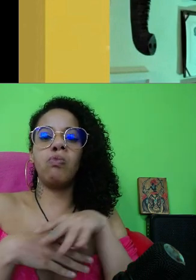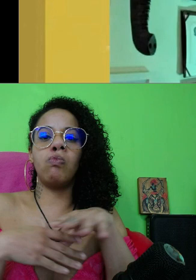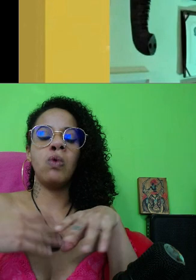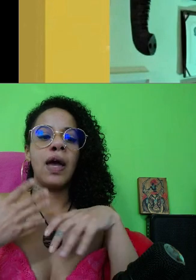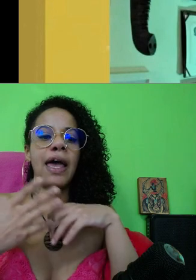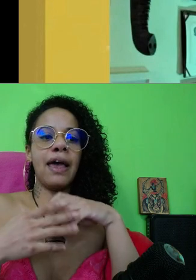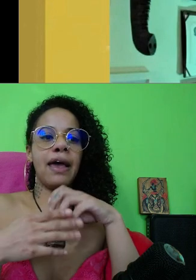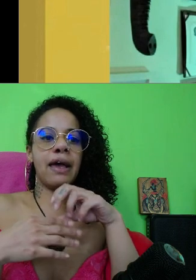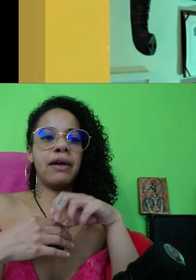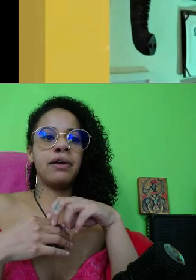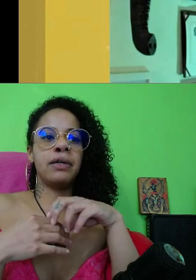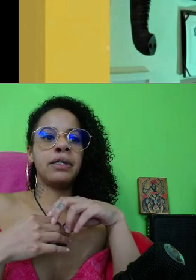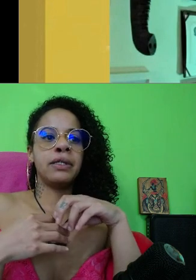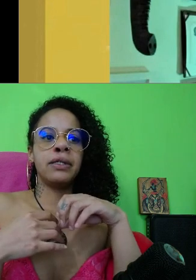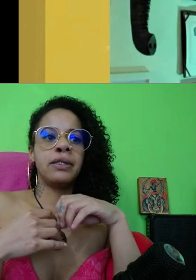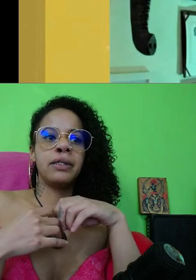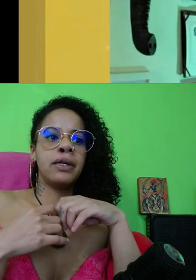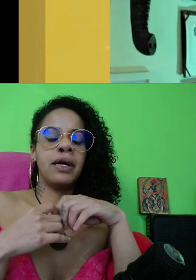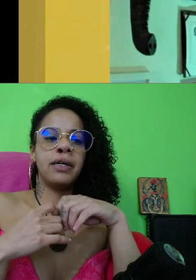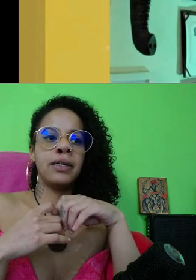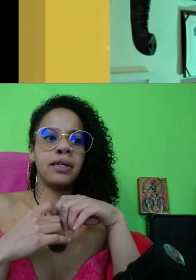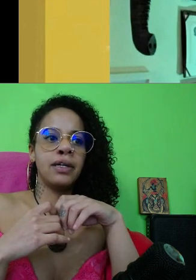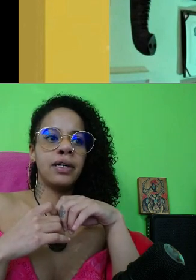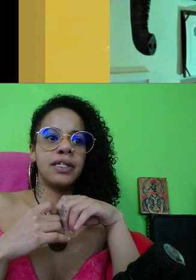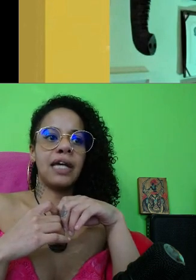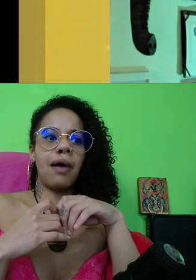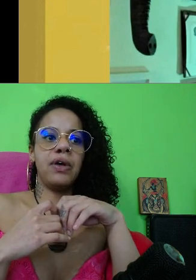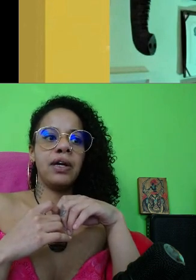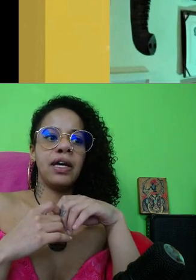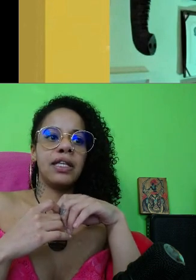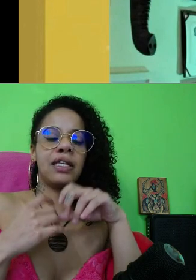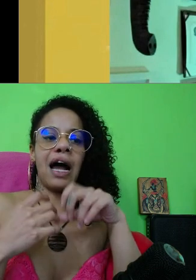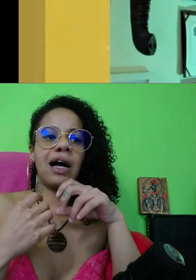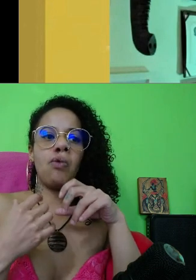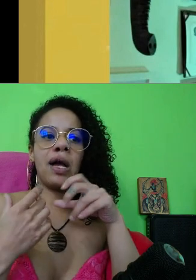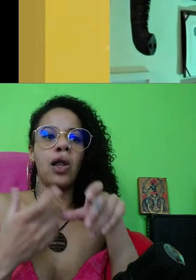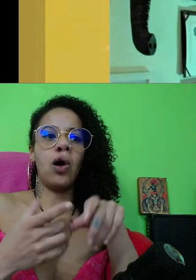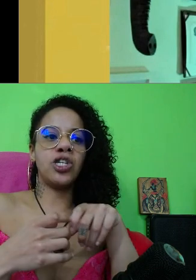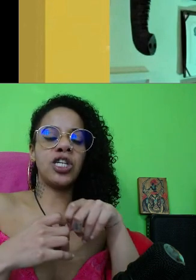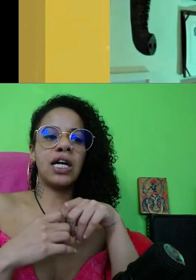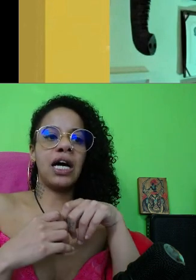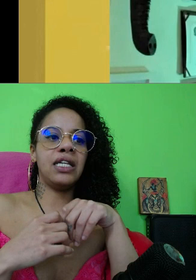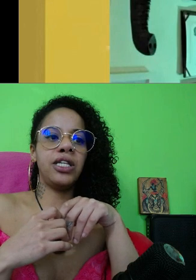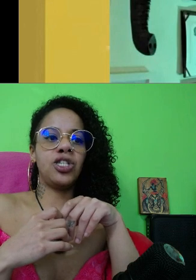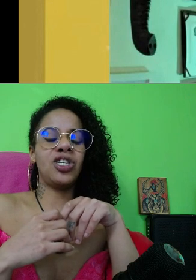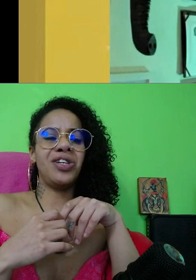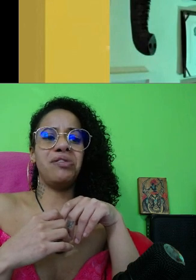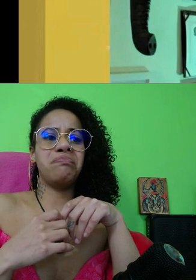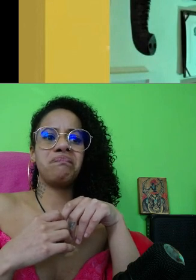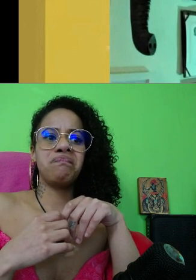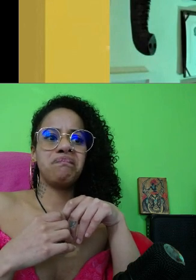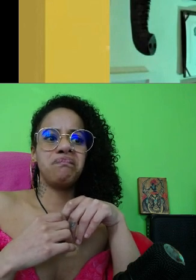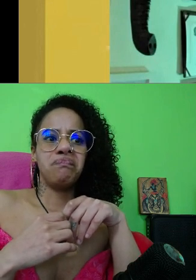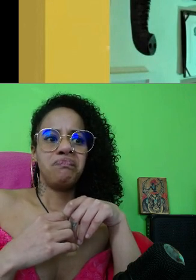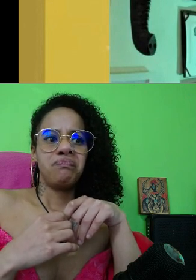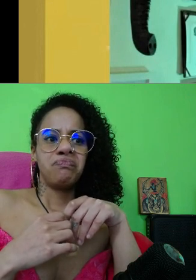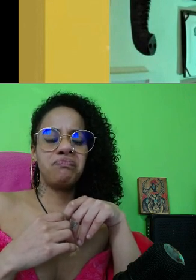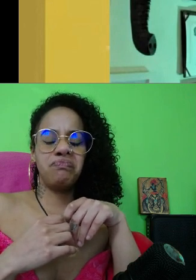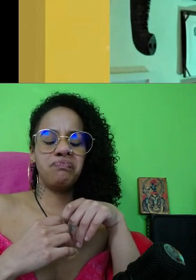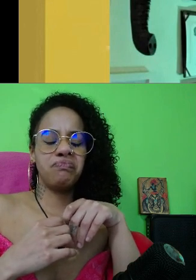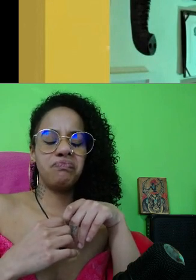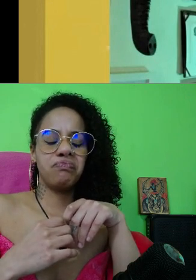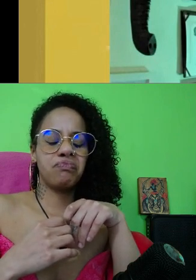que não é sabe Traga uma lógica aí de